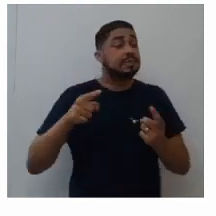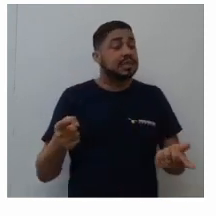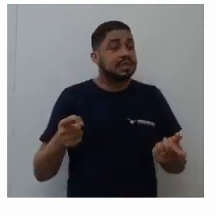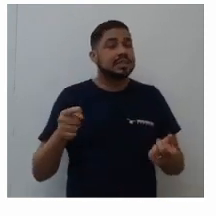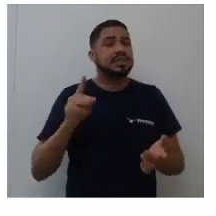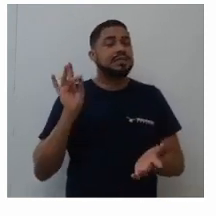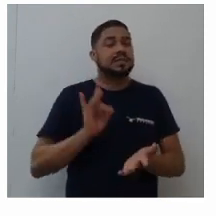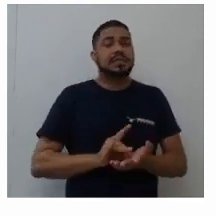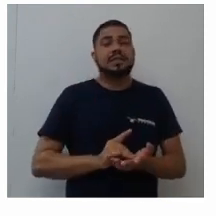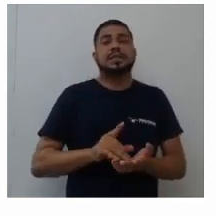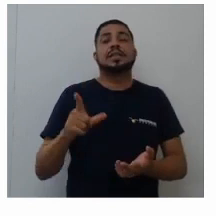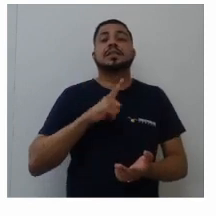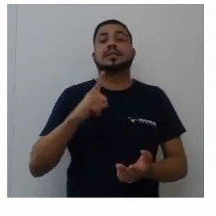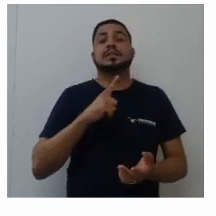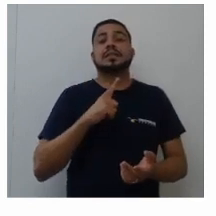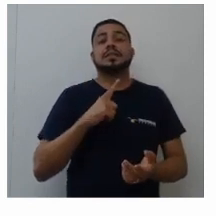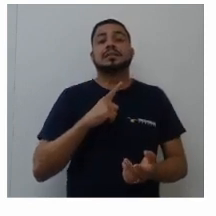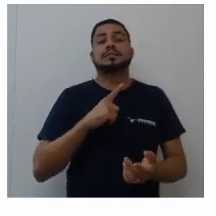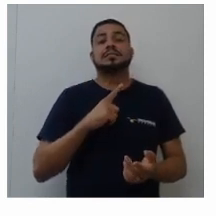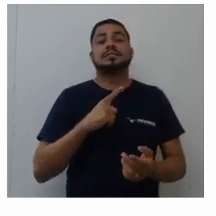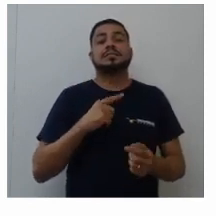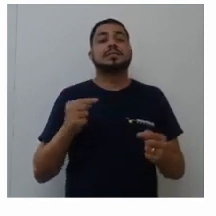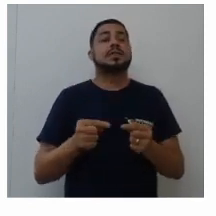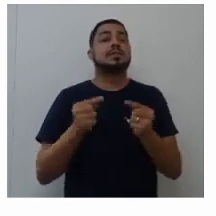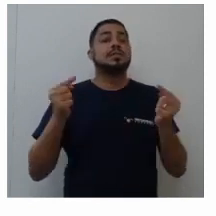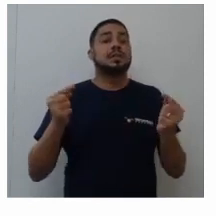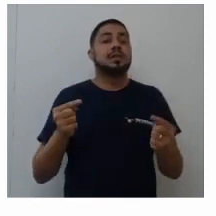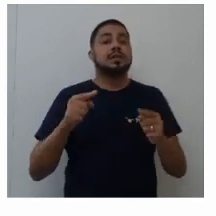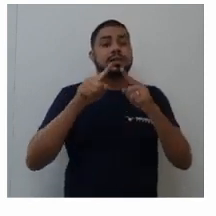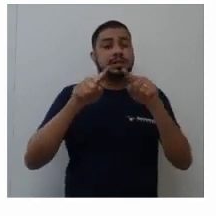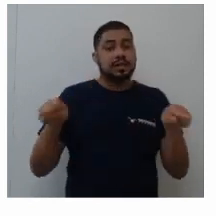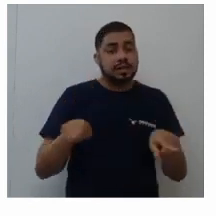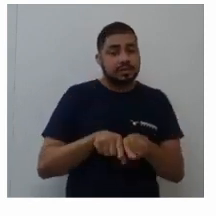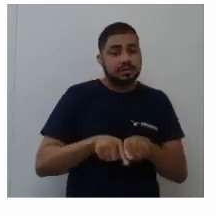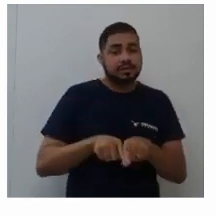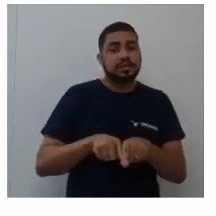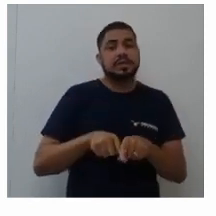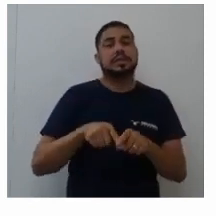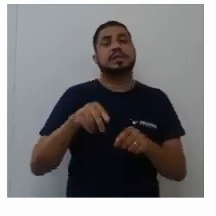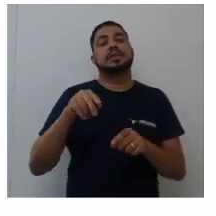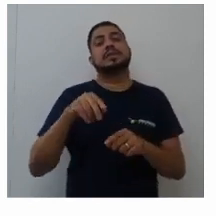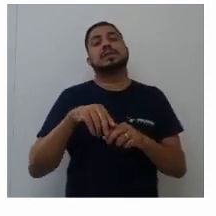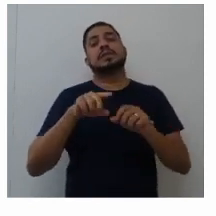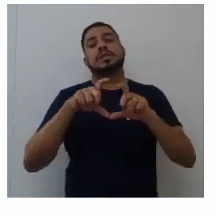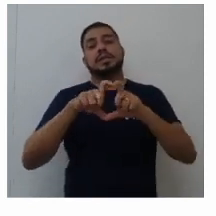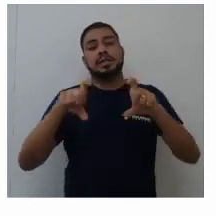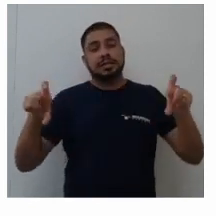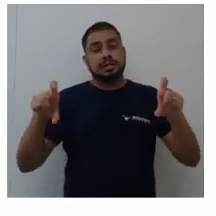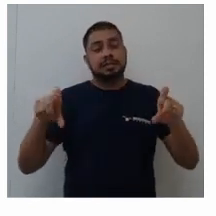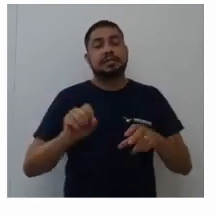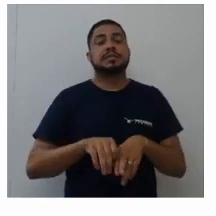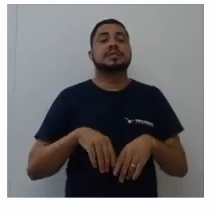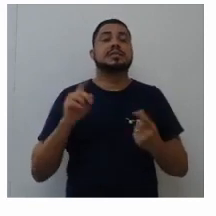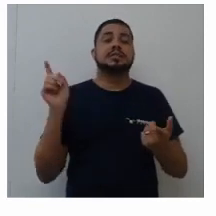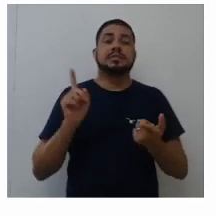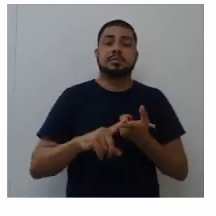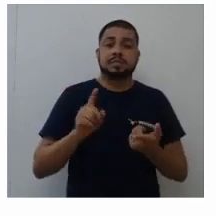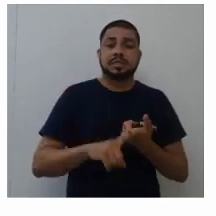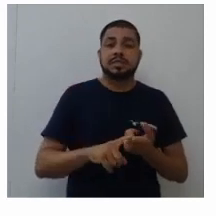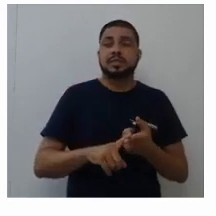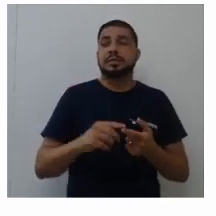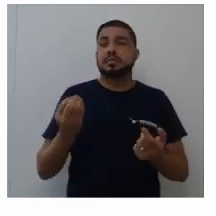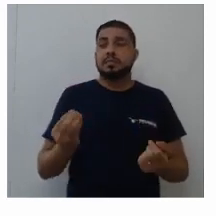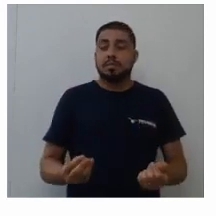o pitagórico ele tem tudo a ver justamente com o triângulo retângulo, tá? Triângulo retângulo aqui. E aí a gente